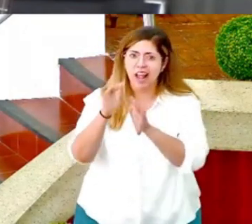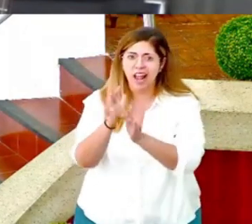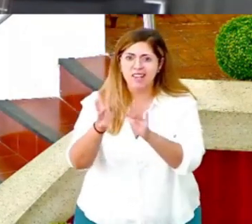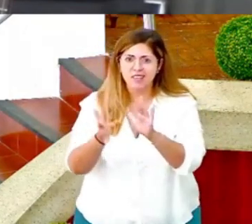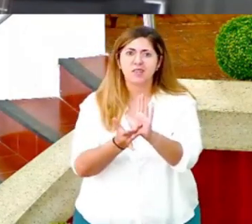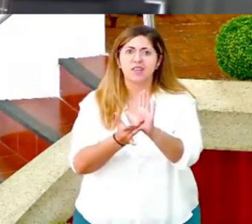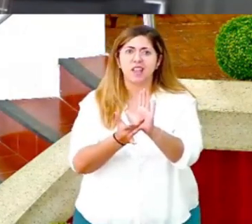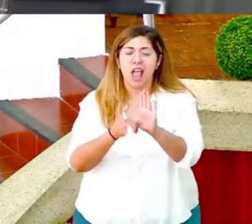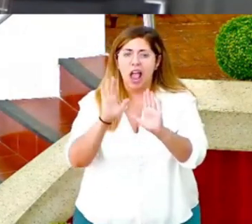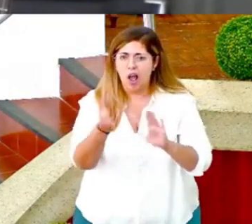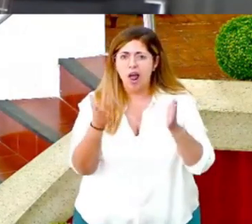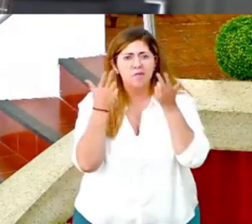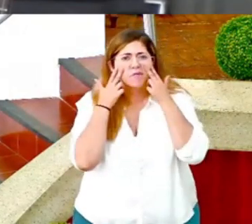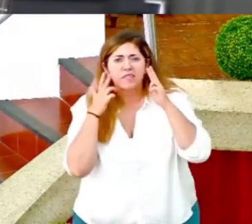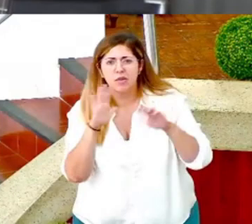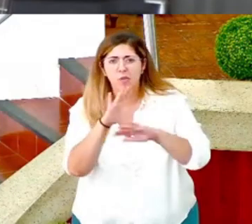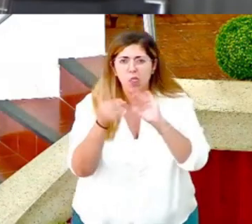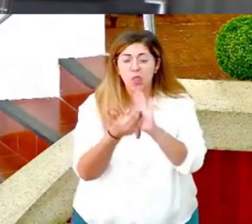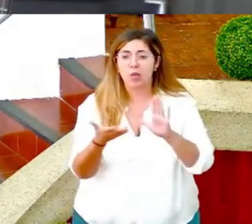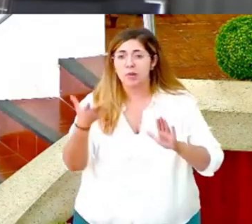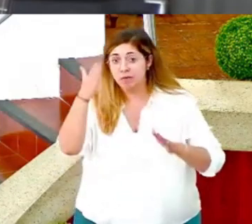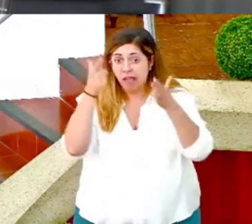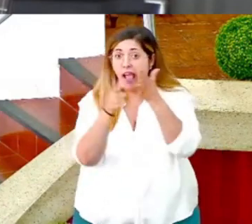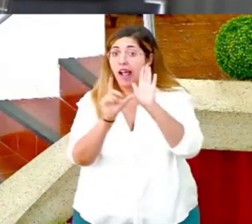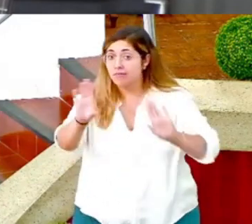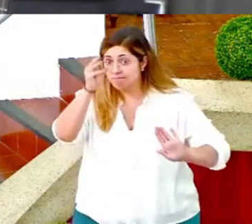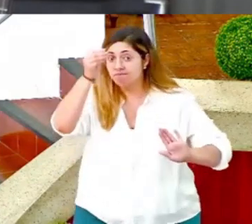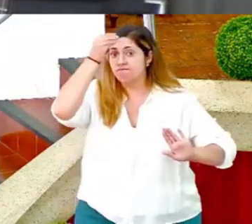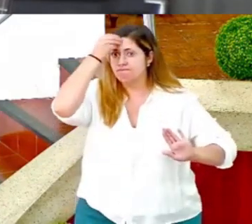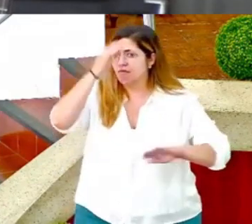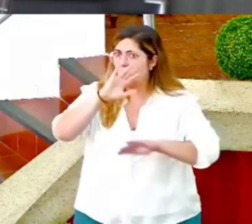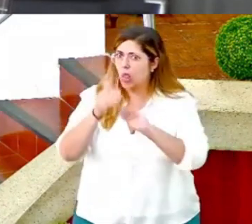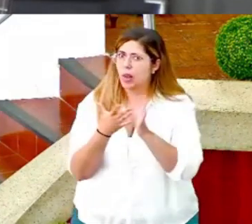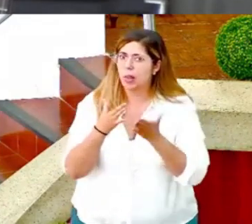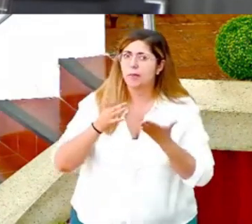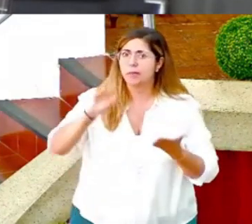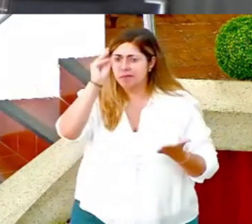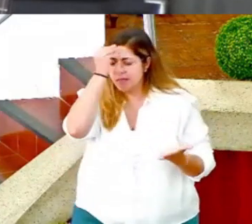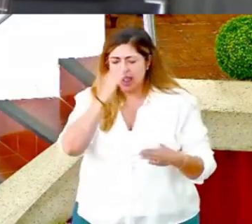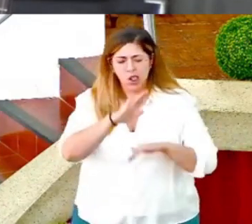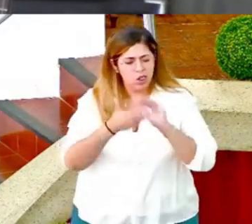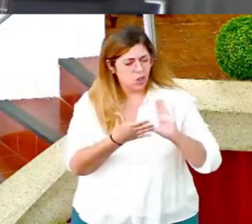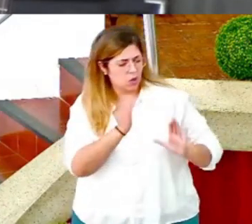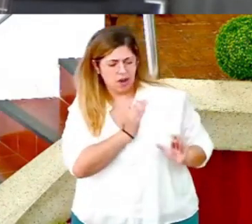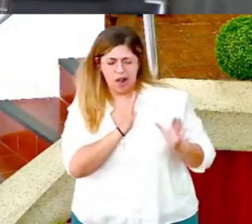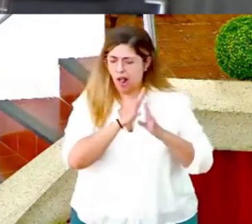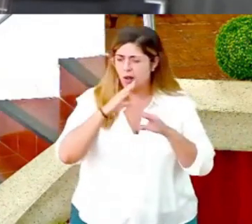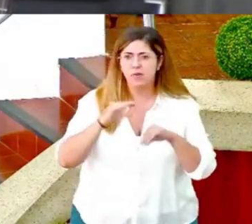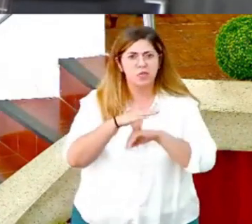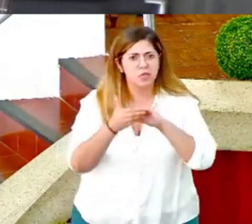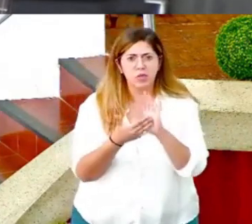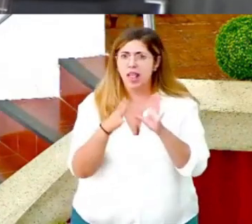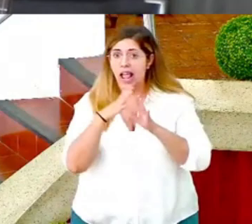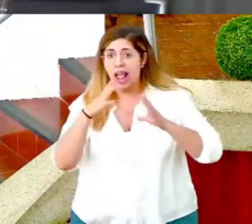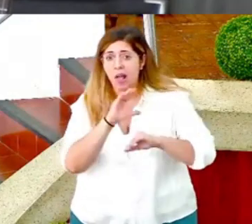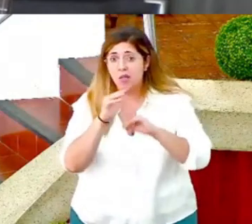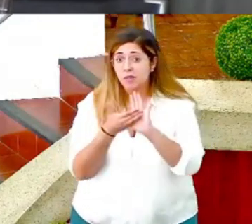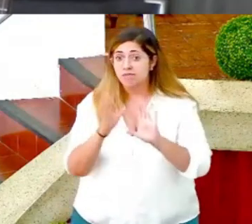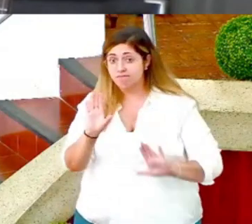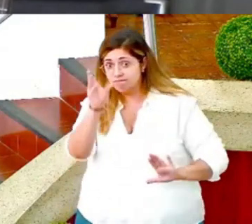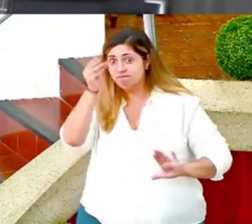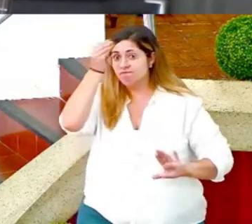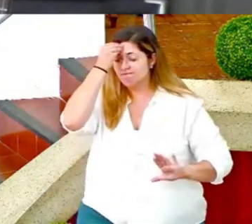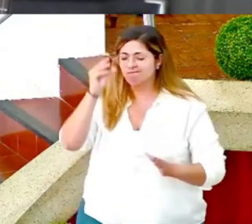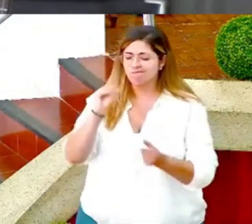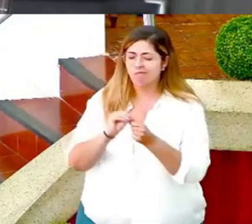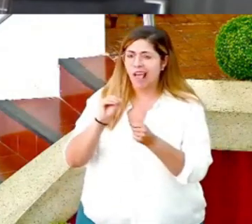seus testemunhos e os seus estatutos, de todo o coração e de toda a alma, cumprindo as palavras desta